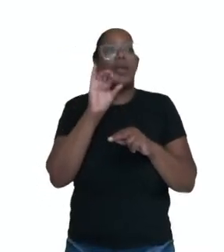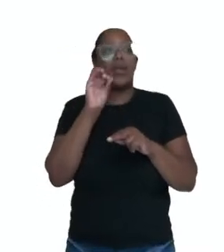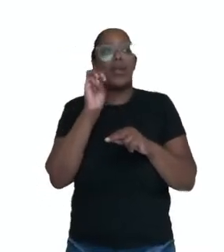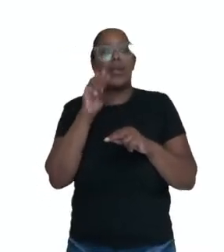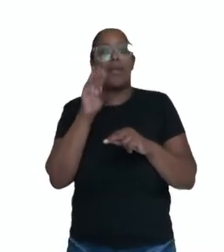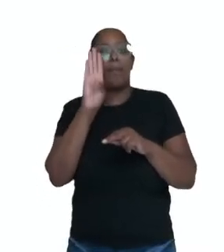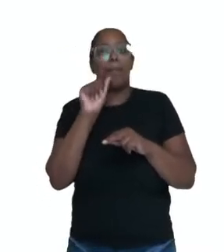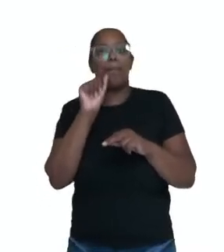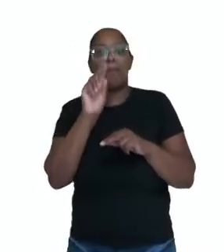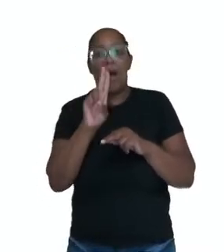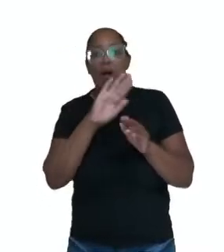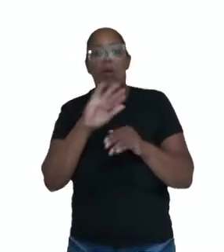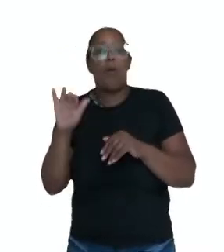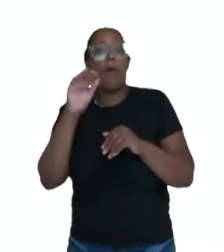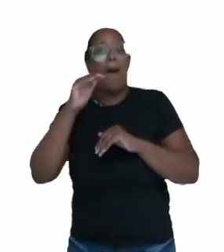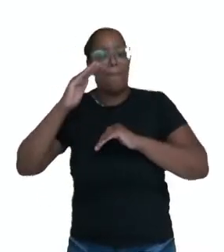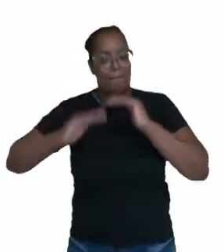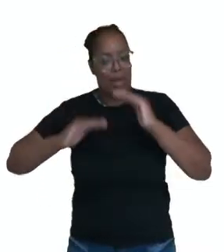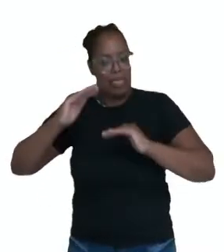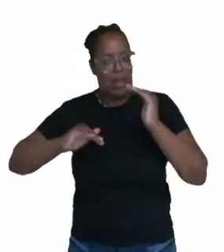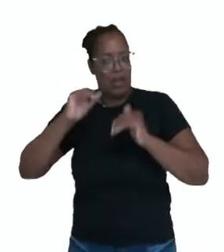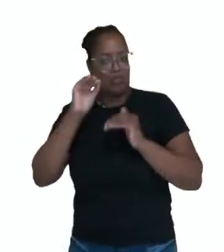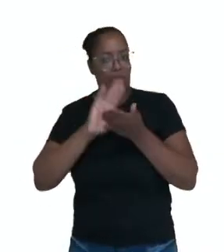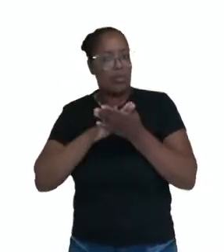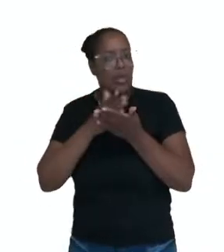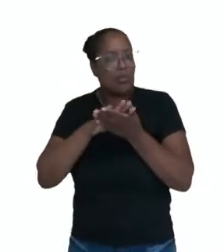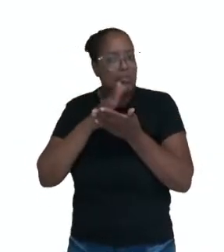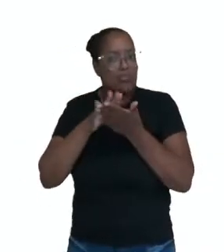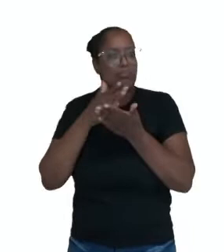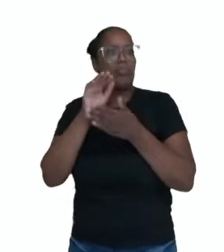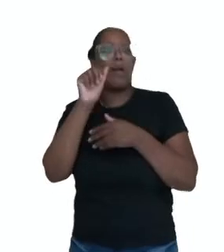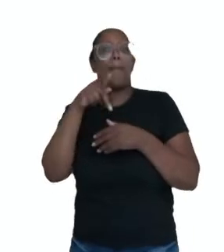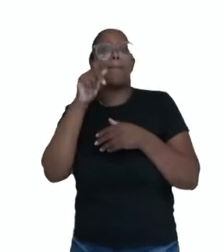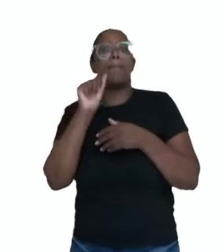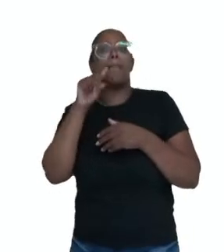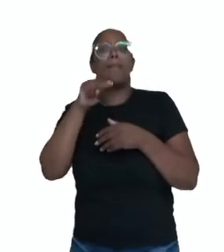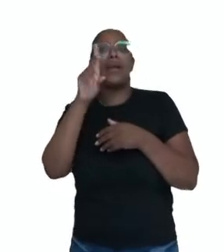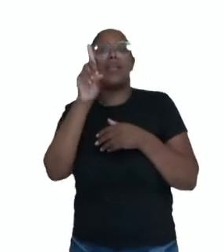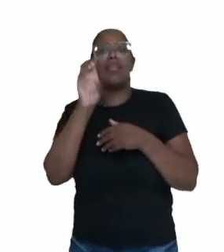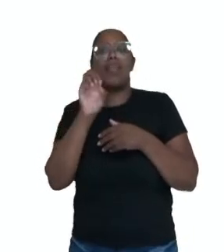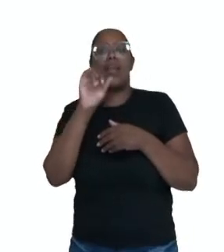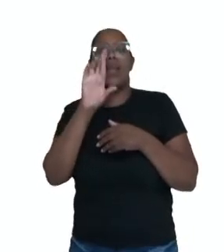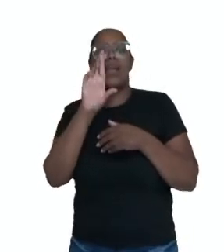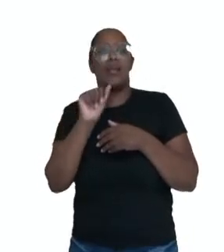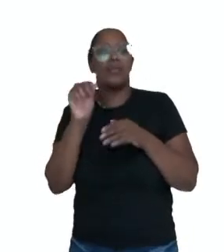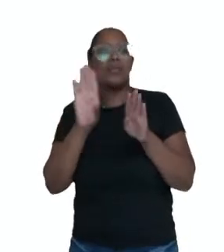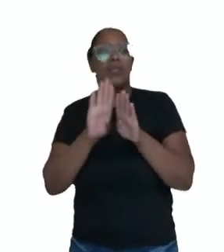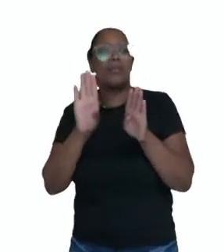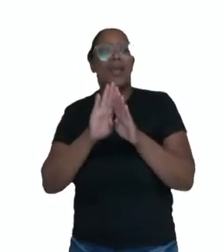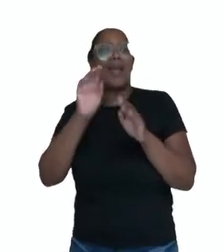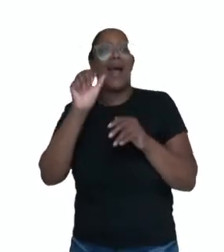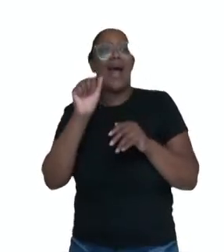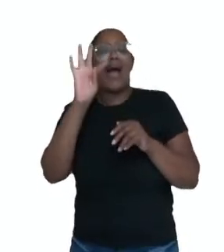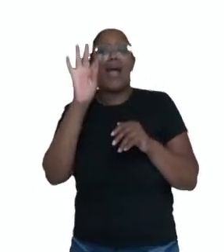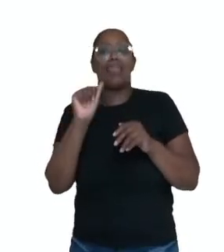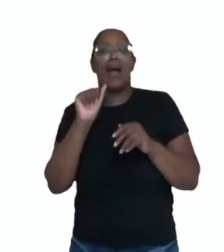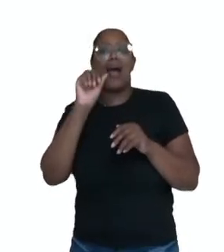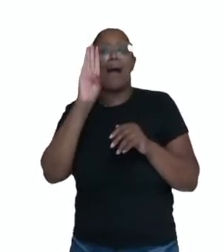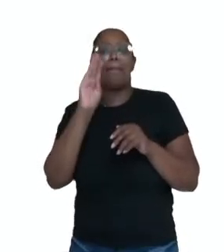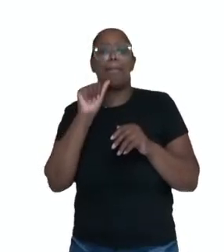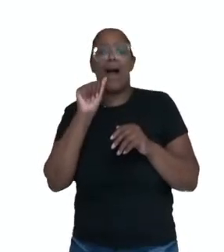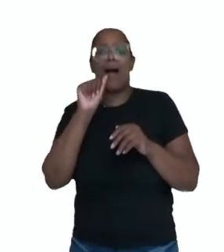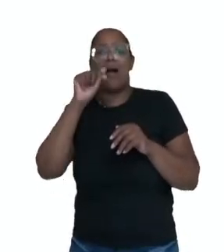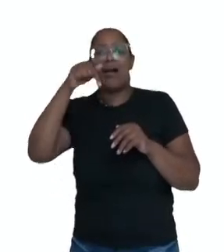pandeiro, o atabaque, o reco-reco e o agogô. Esses são os principais